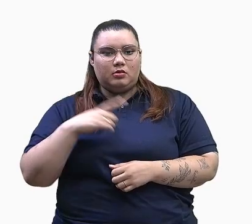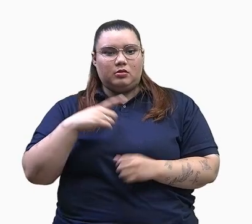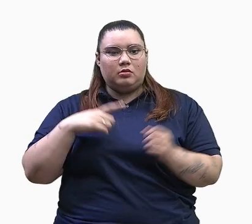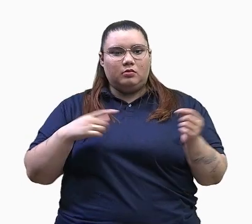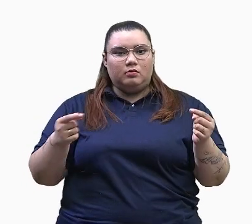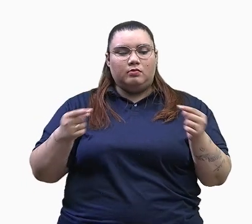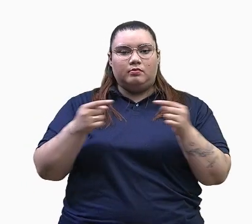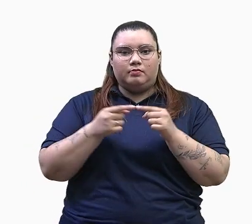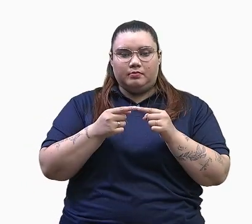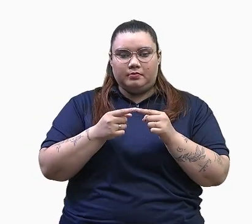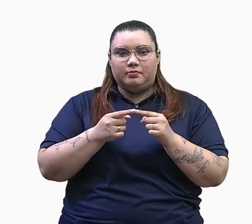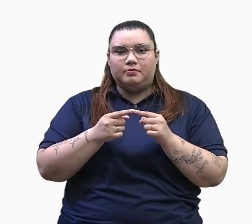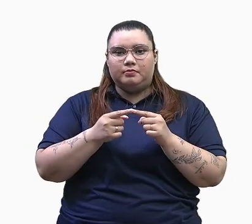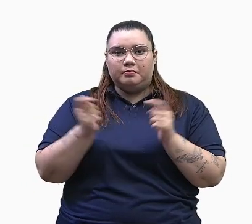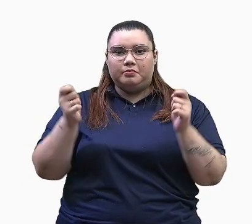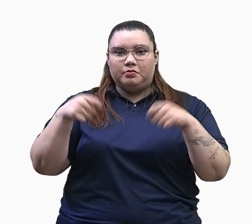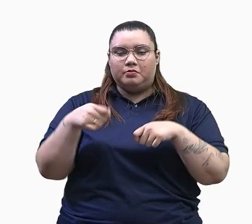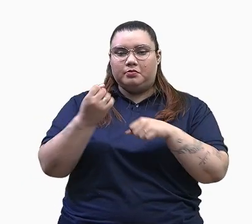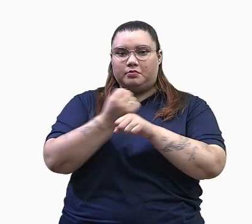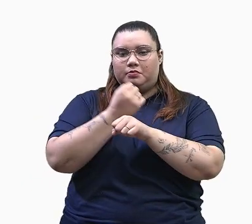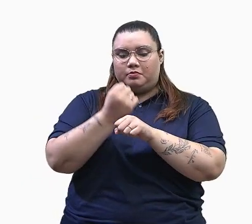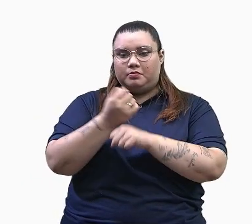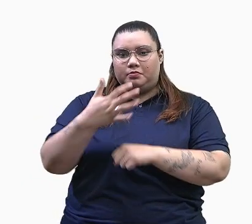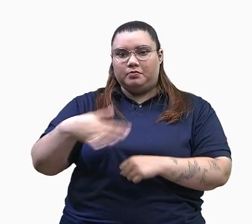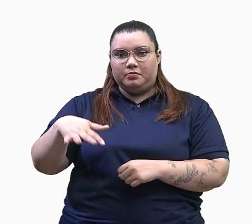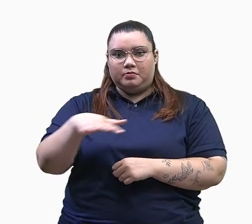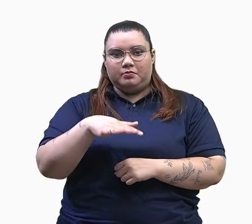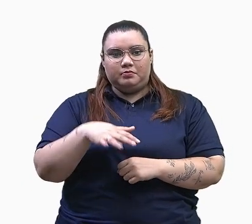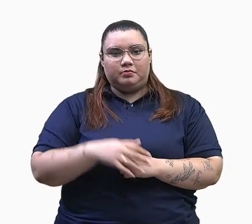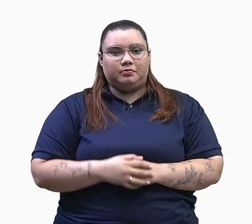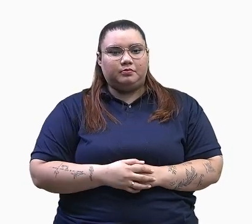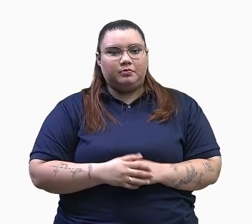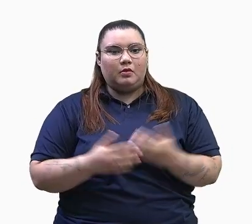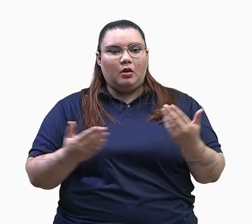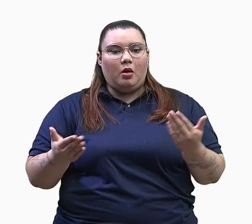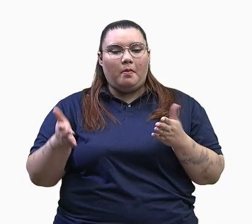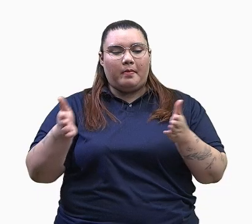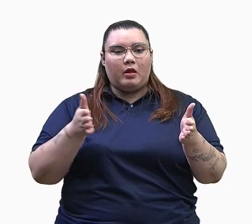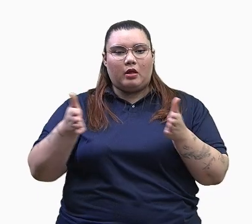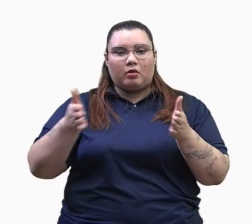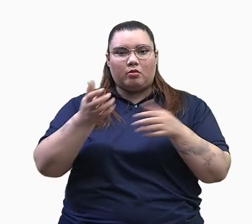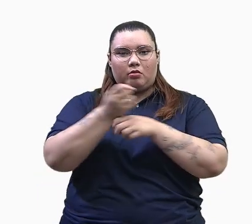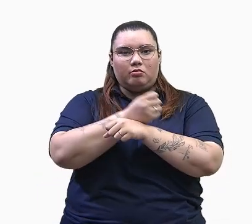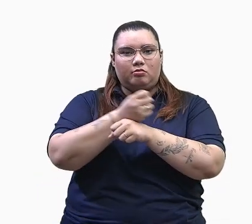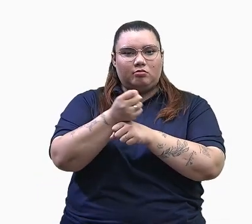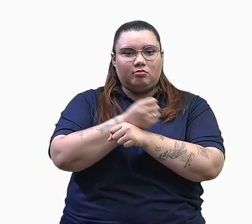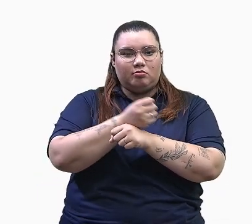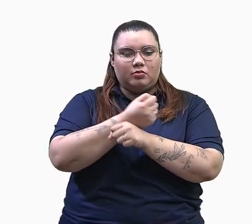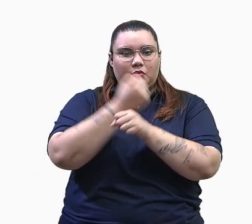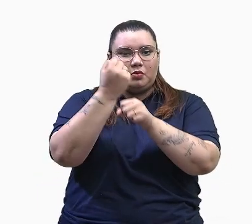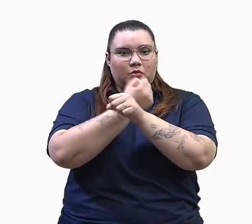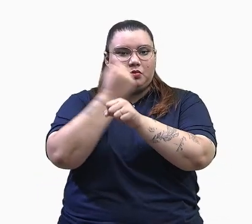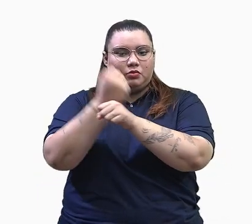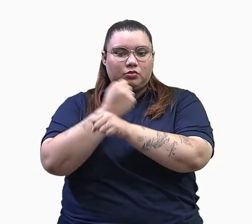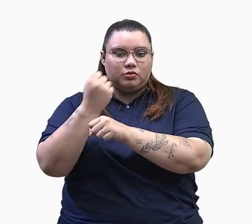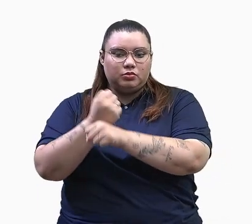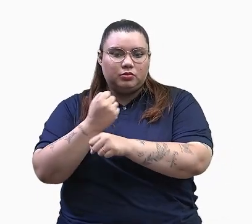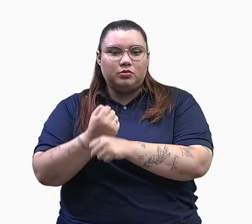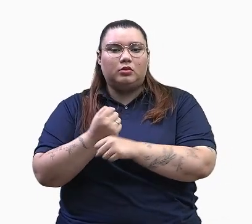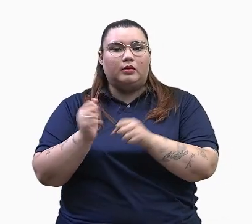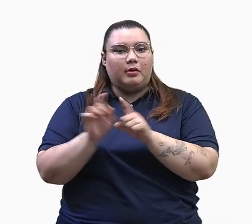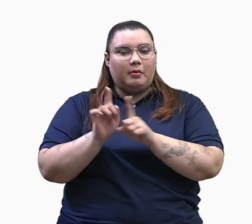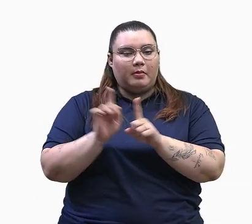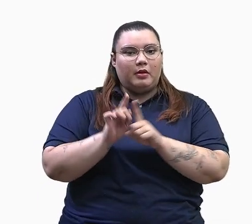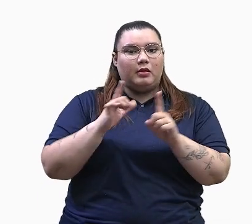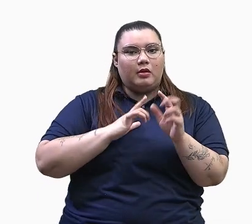consideradas aí, classificadas para a construção dessas usinas. O tempo de construção, né, nós vimos aí, inclusive, com relação ao alto custo,